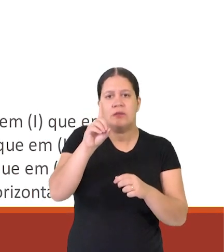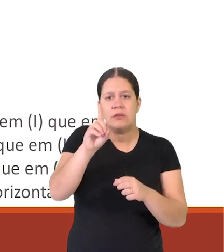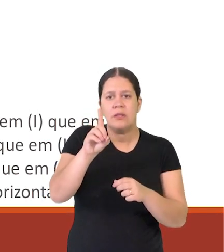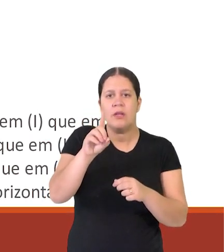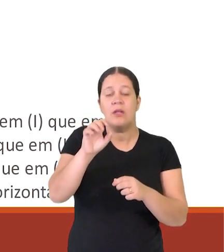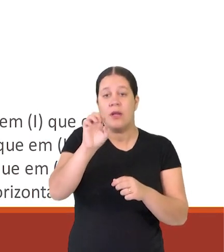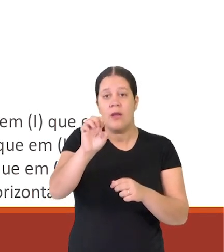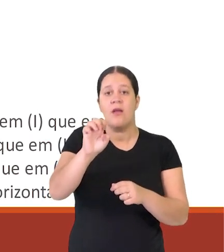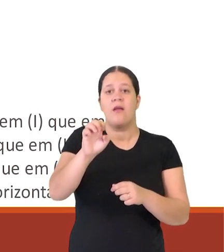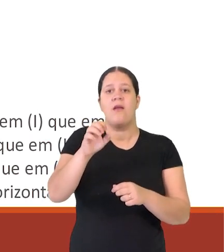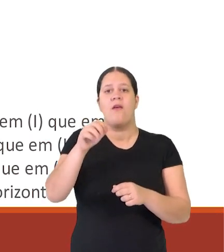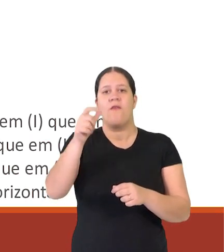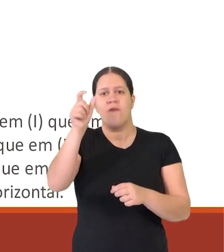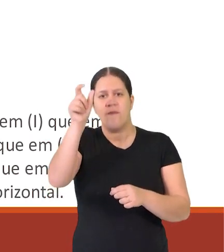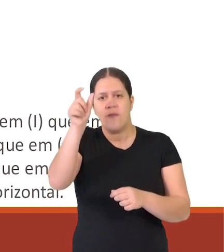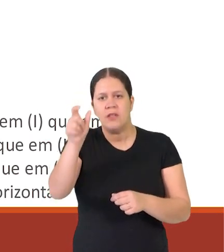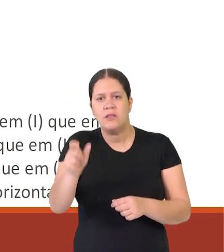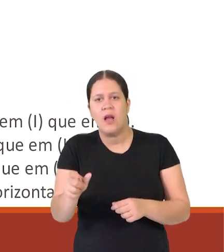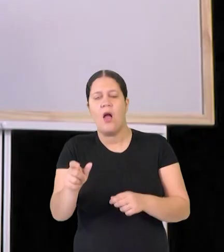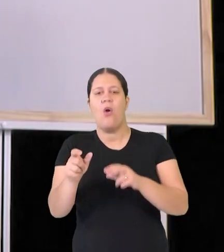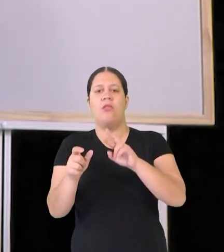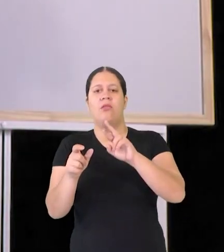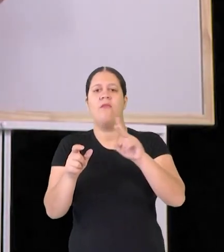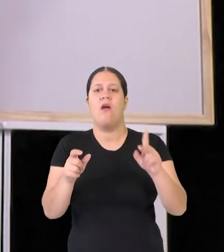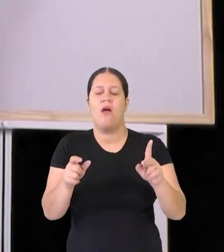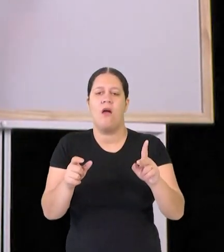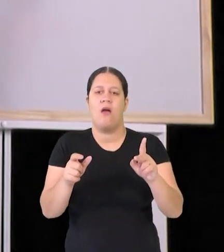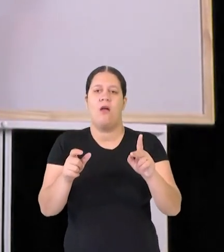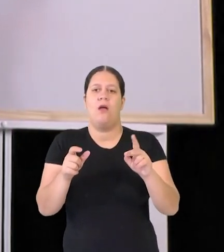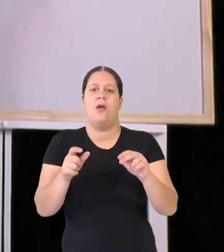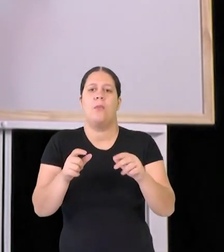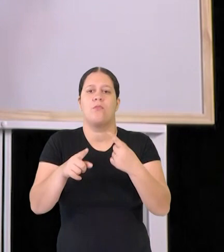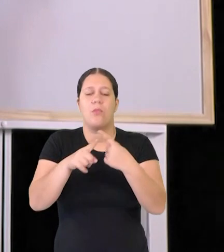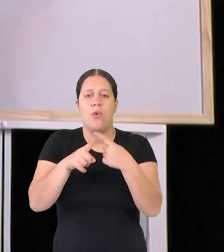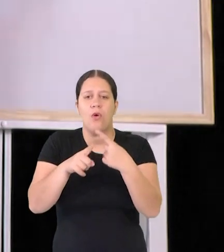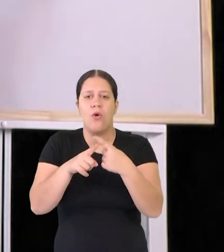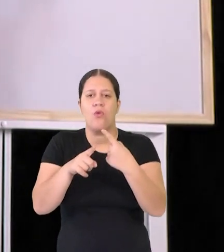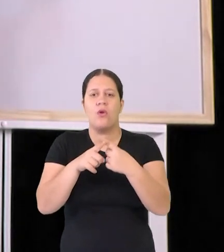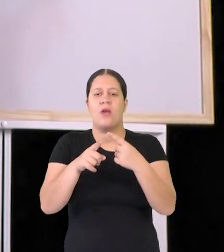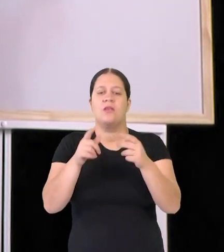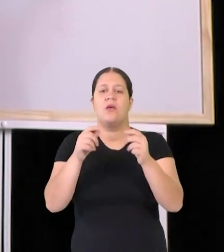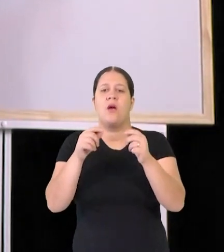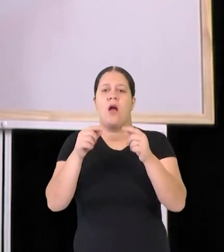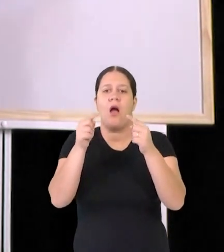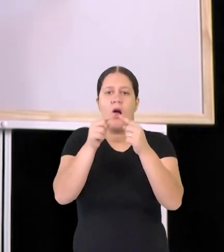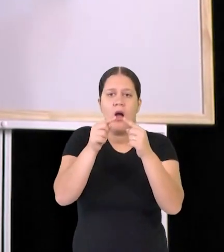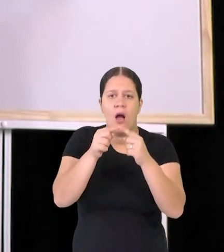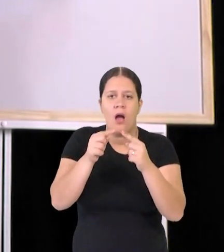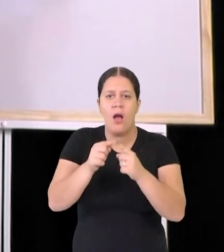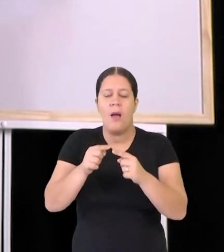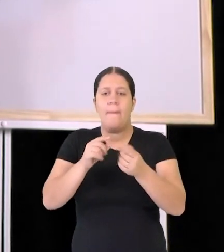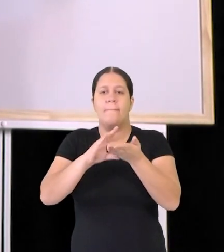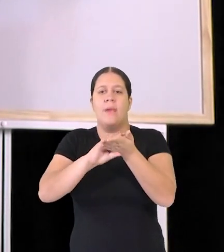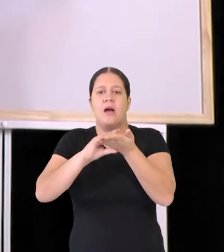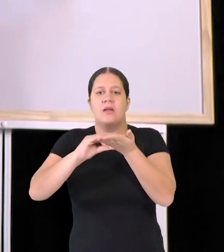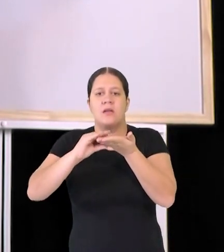na horizontal. Pessoal, esquece disso não. A densidade está associada com a